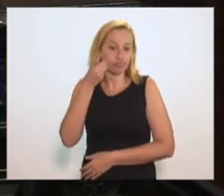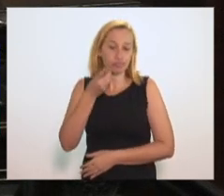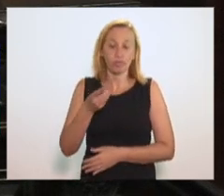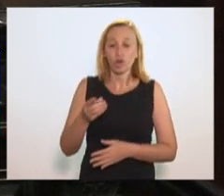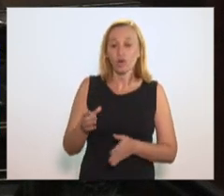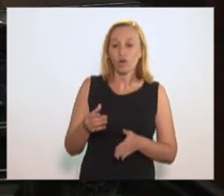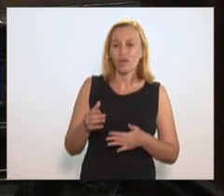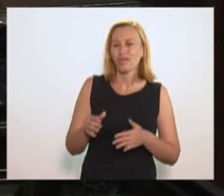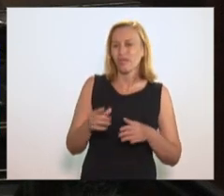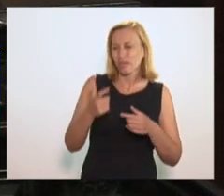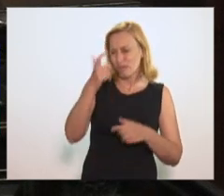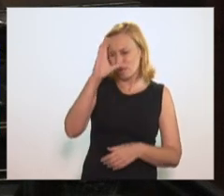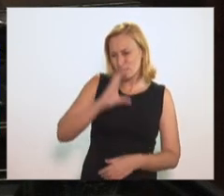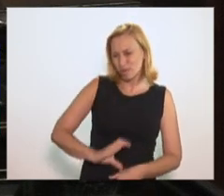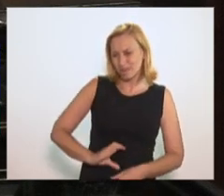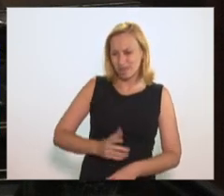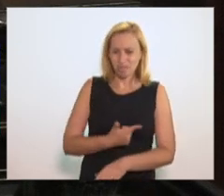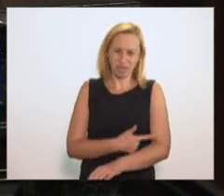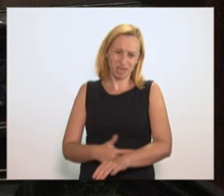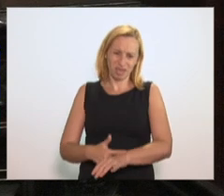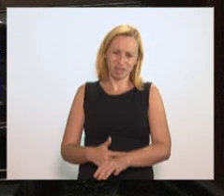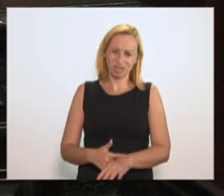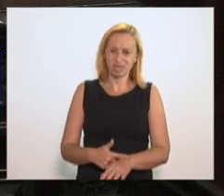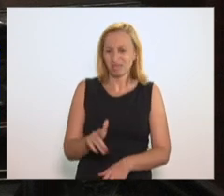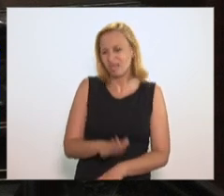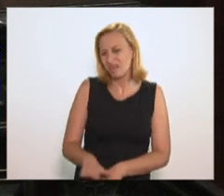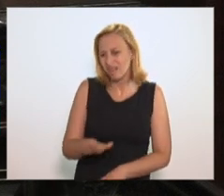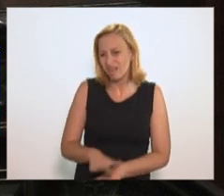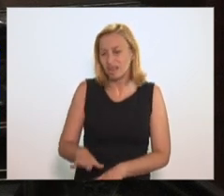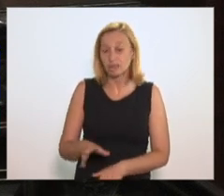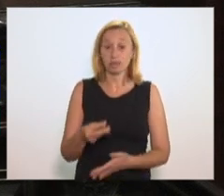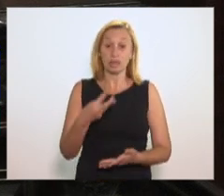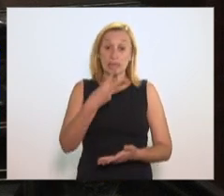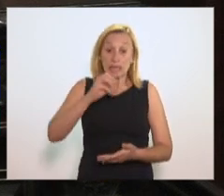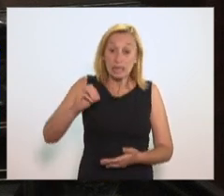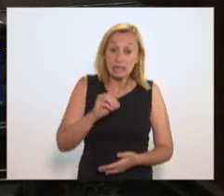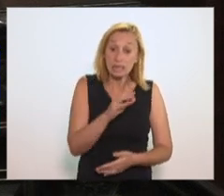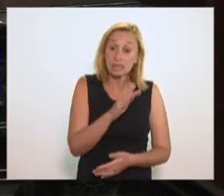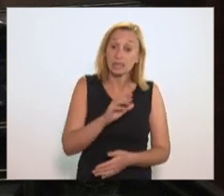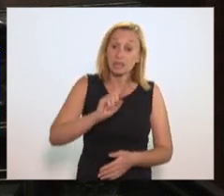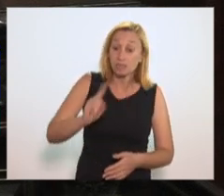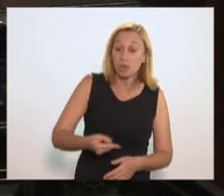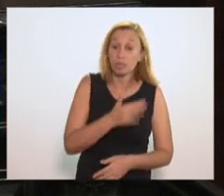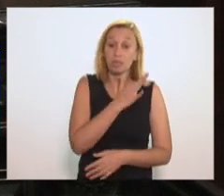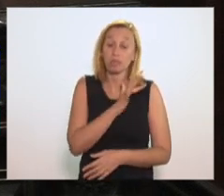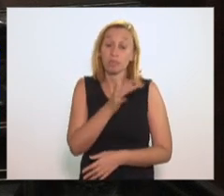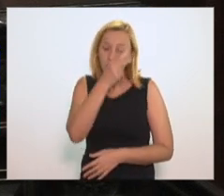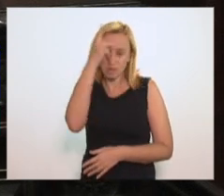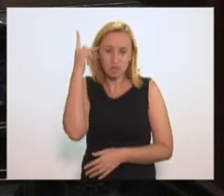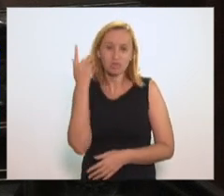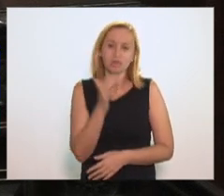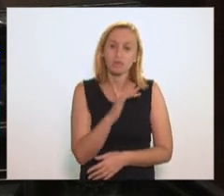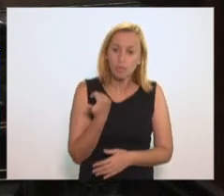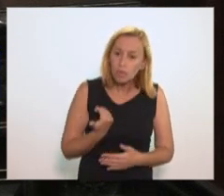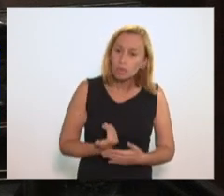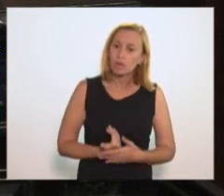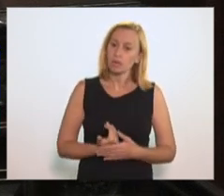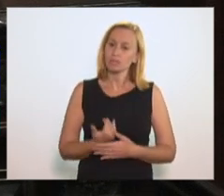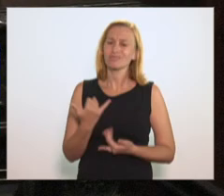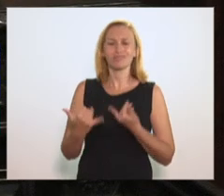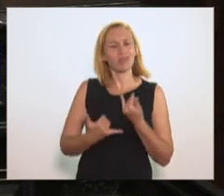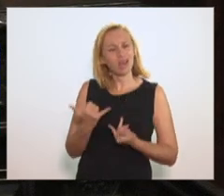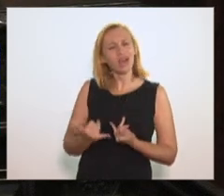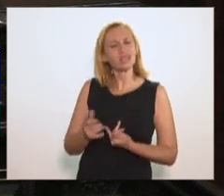infantil que num tema que levou a morte de 300 mil pessoas fique fazendo brincadeirinha e galhofa no plenário 300 mil